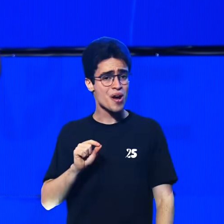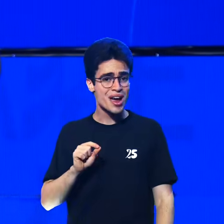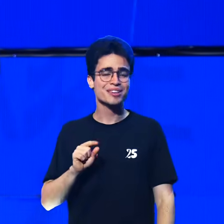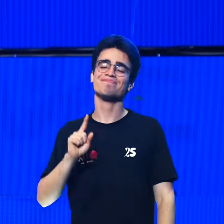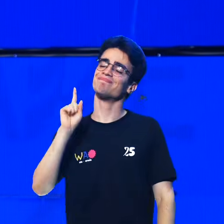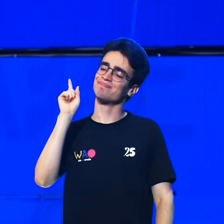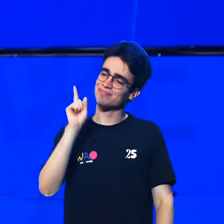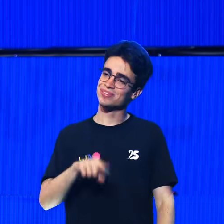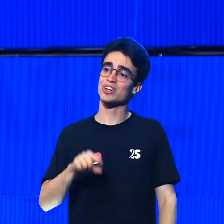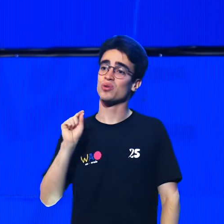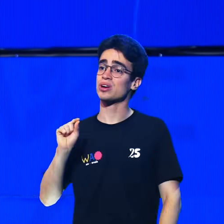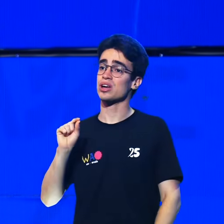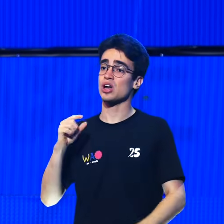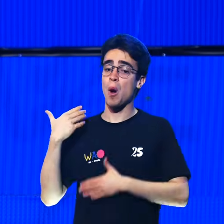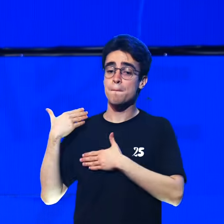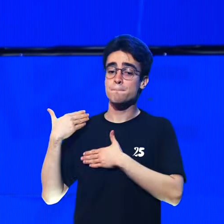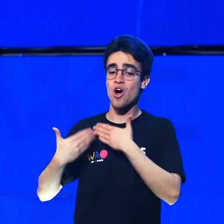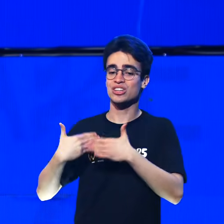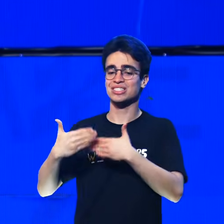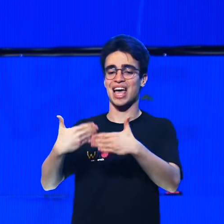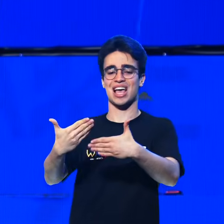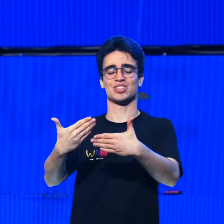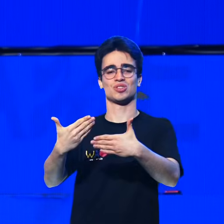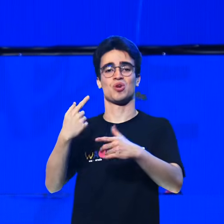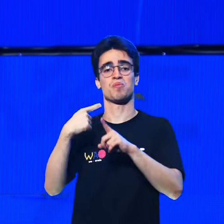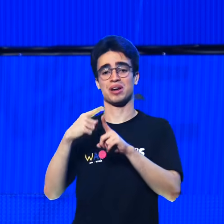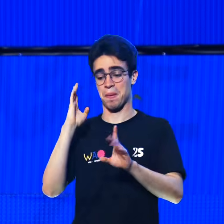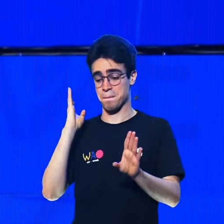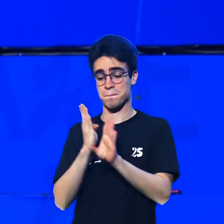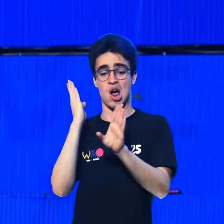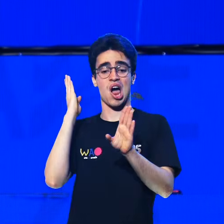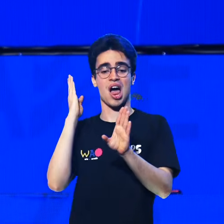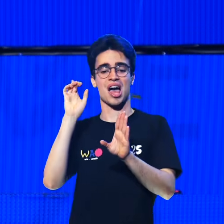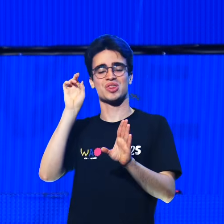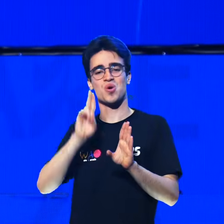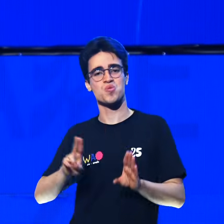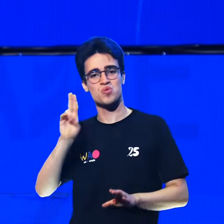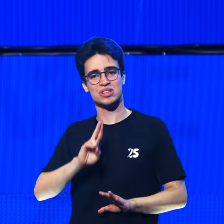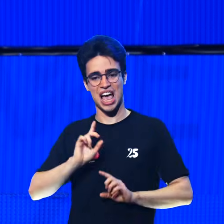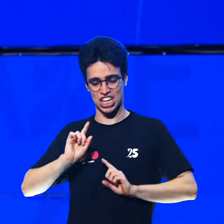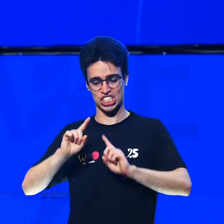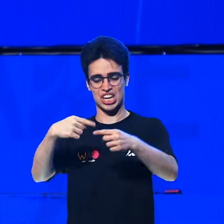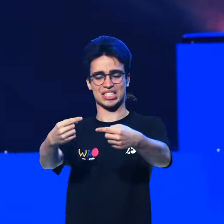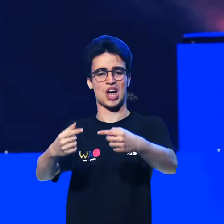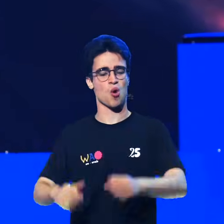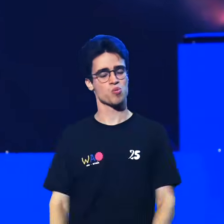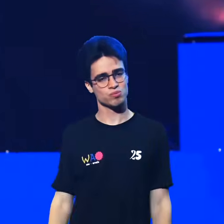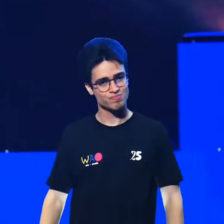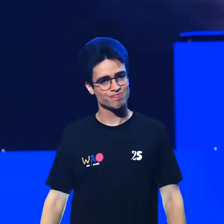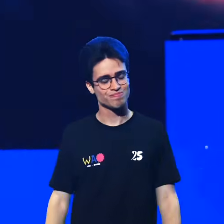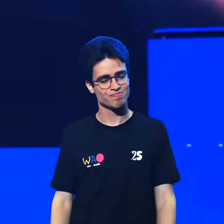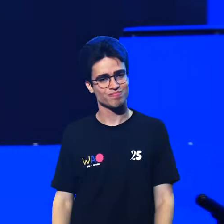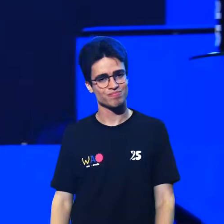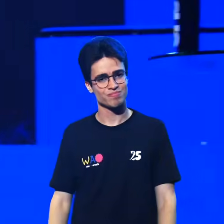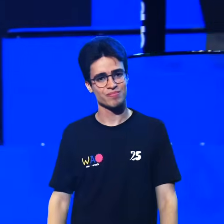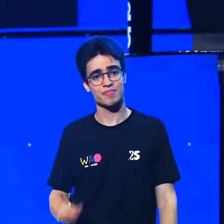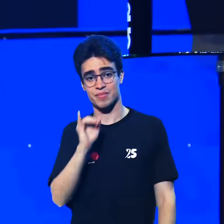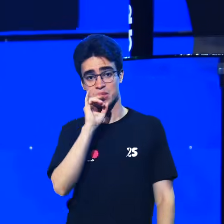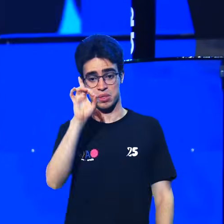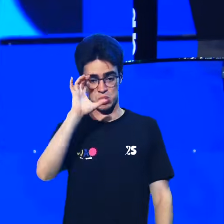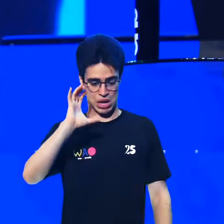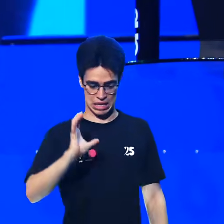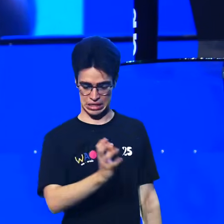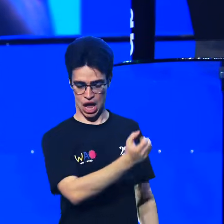processo para aquilo que Deus vai fazer em uma próxima geração. Deus salva alguém,